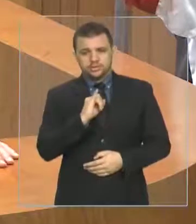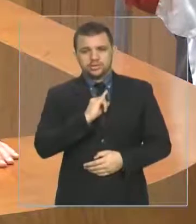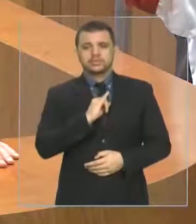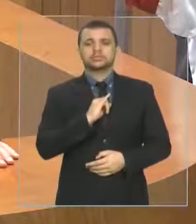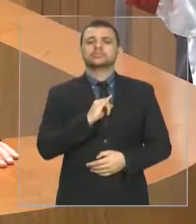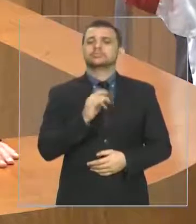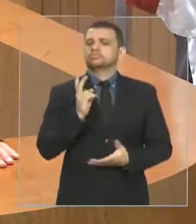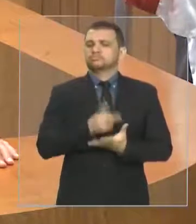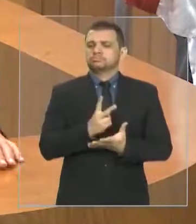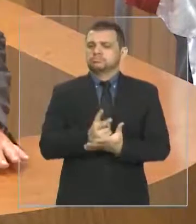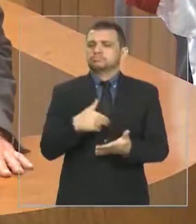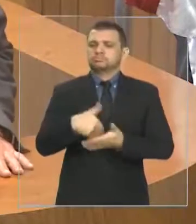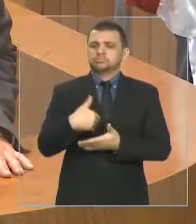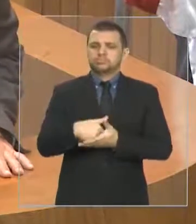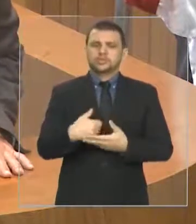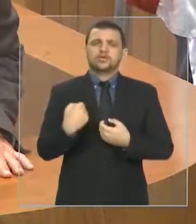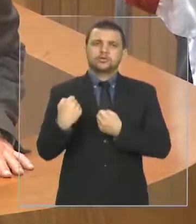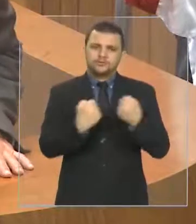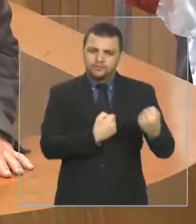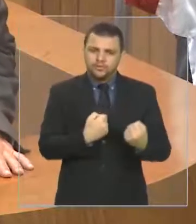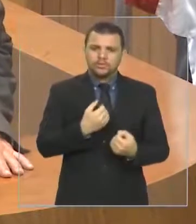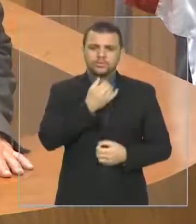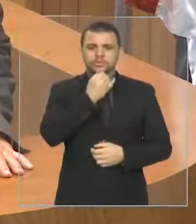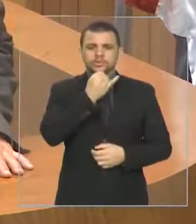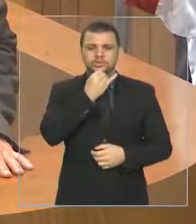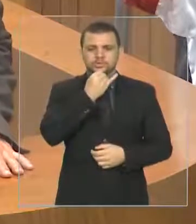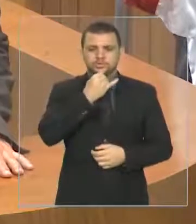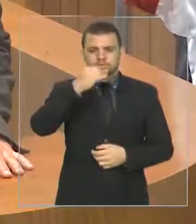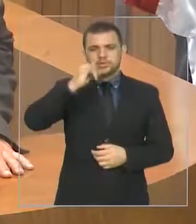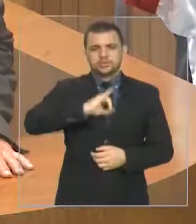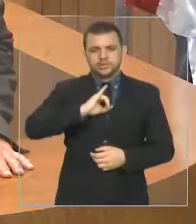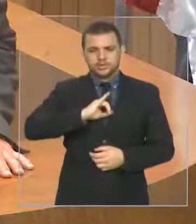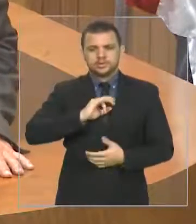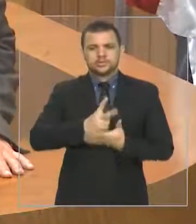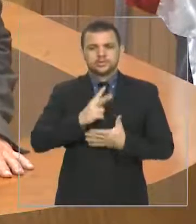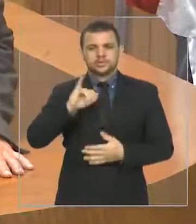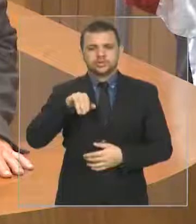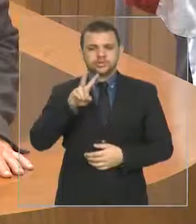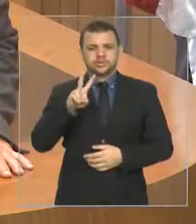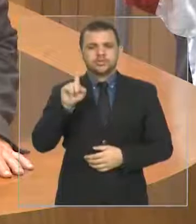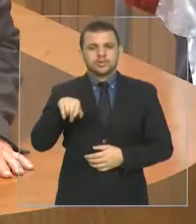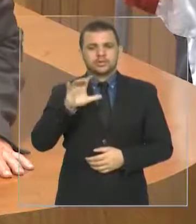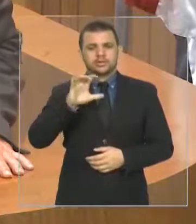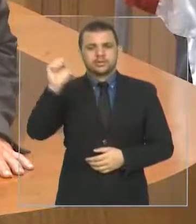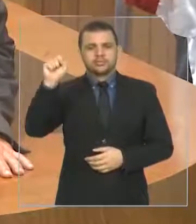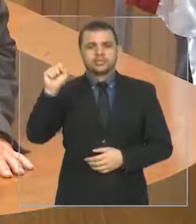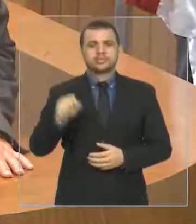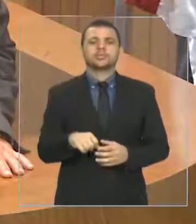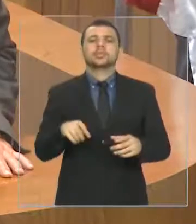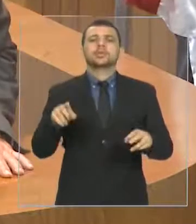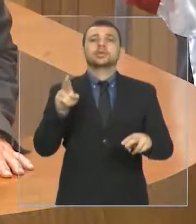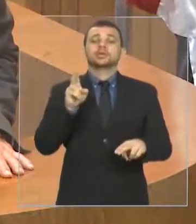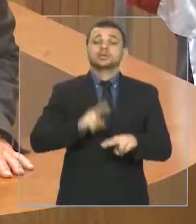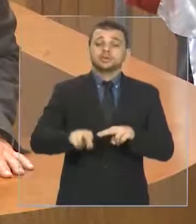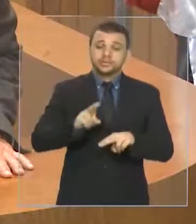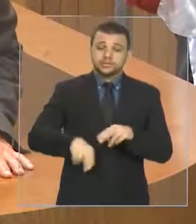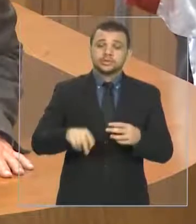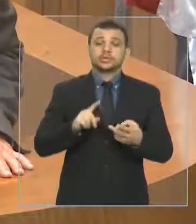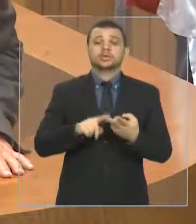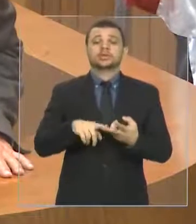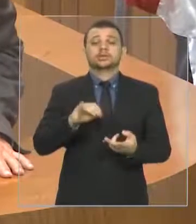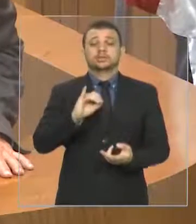time, sempre tive time forte, JV campeão, Imperatriz sempre chega nas finais, Santo Inês,